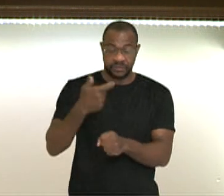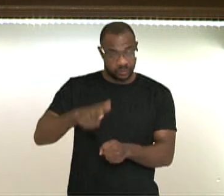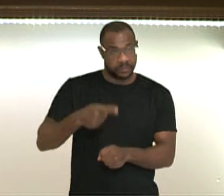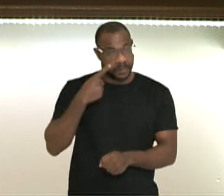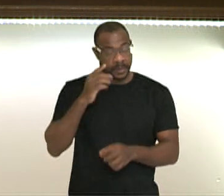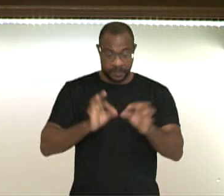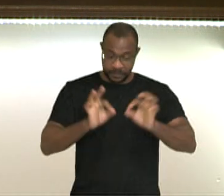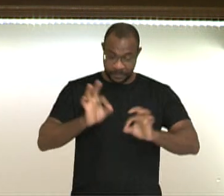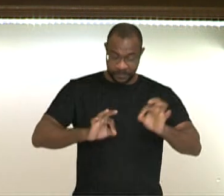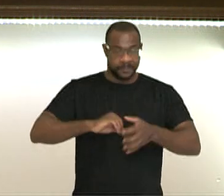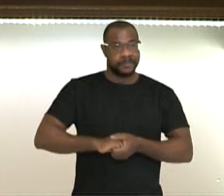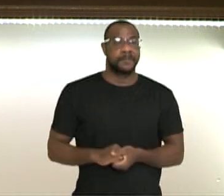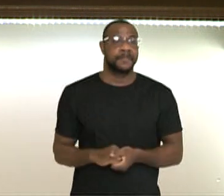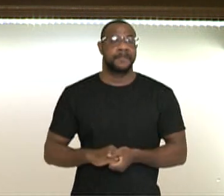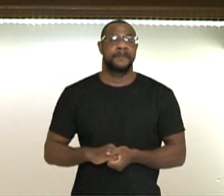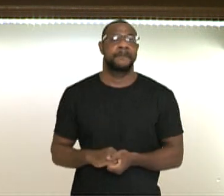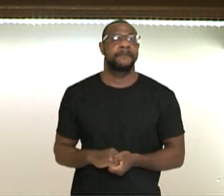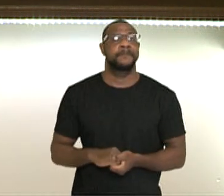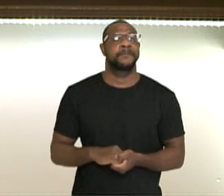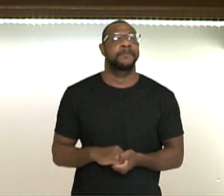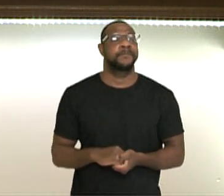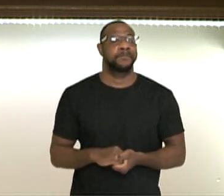por garantia. Ok?